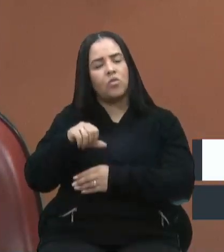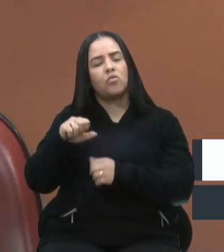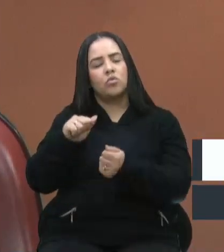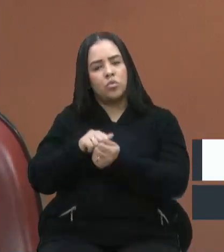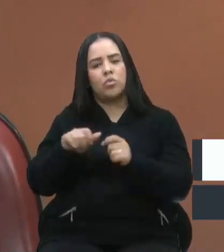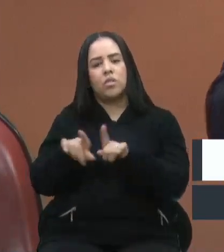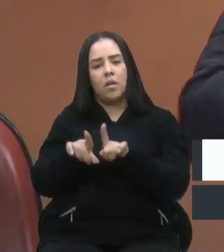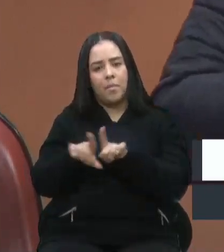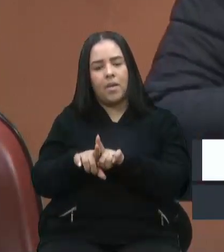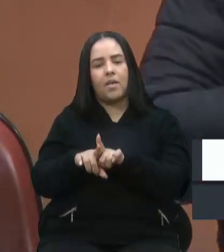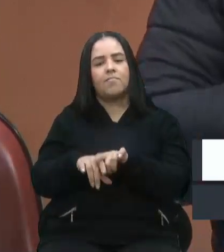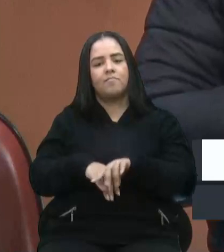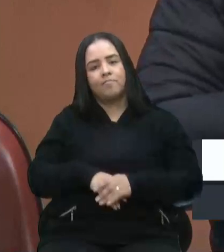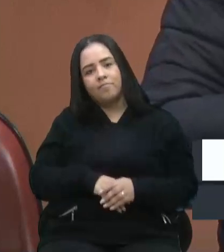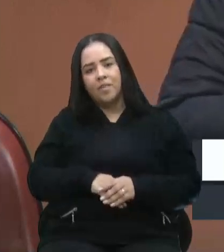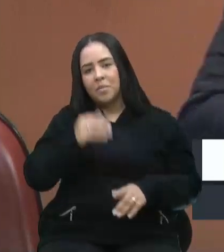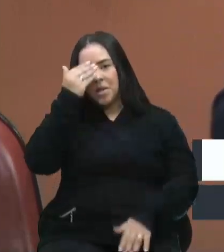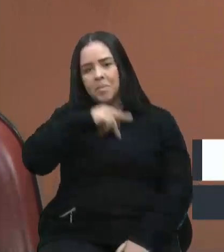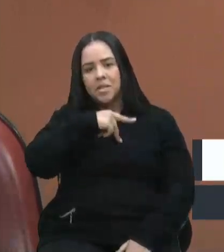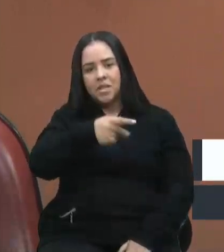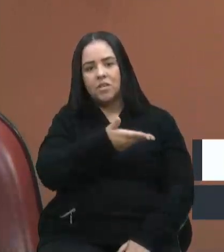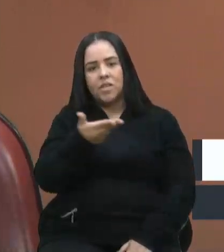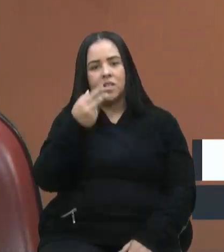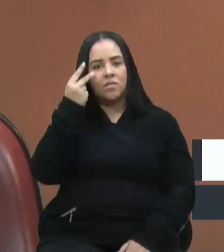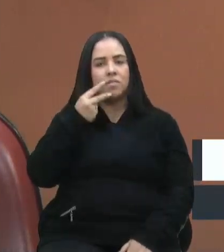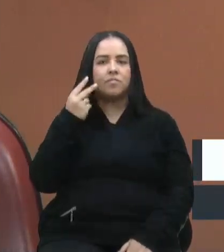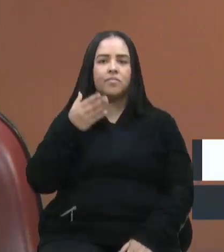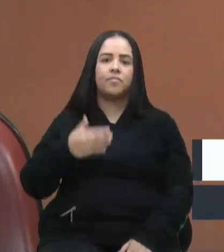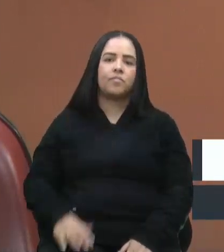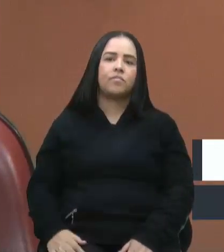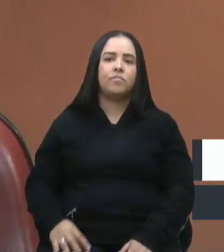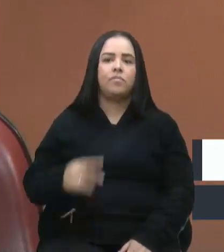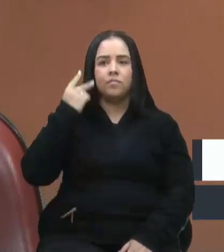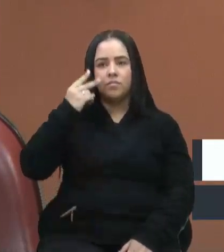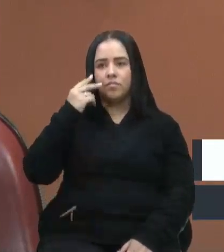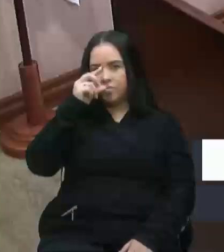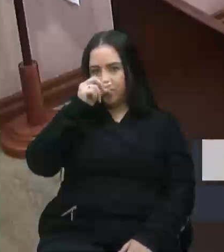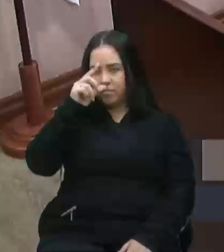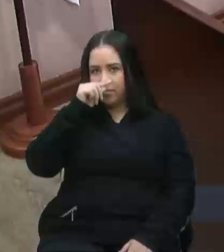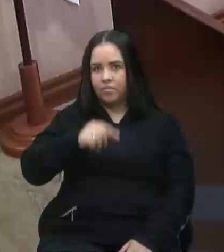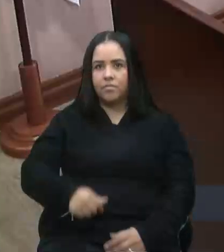juntos aí. Obrigado, presidente, senhoras e senhores vereadores. Obrigada, vereador Fantinel.